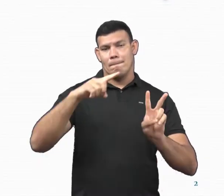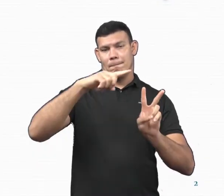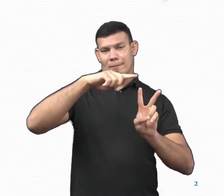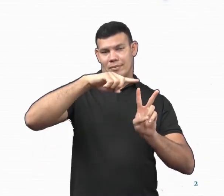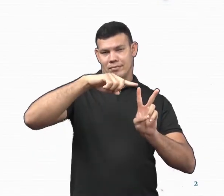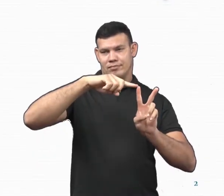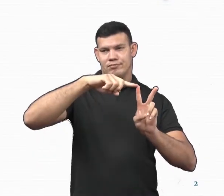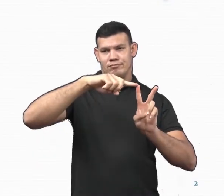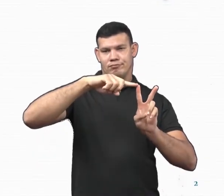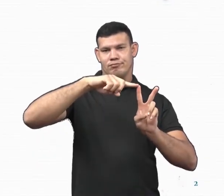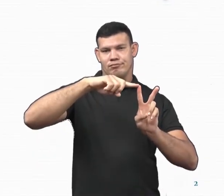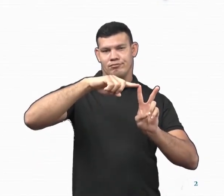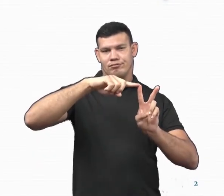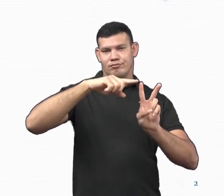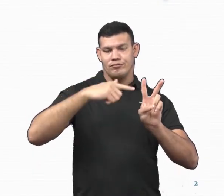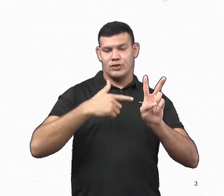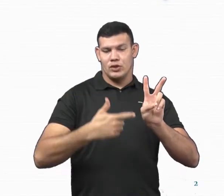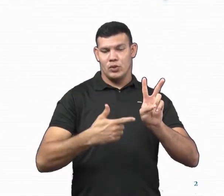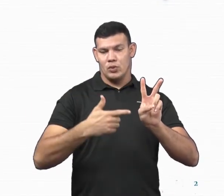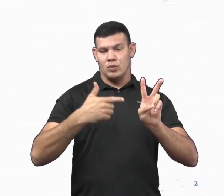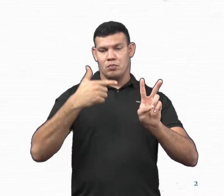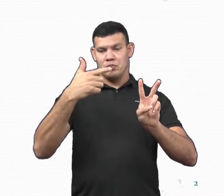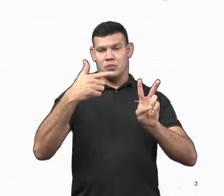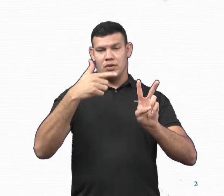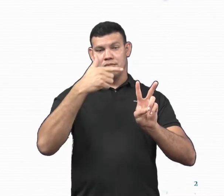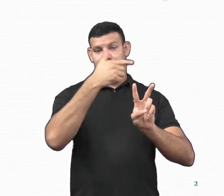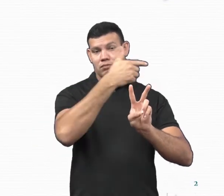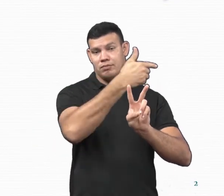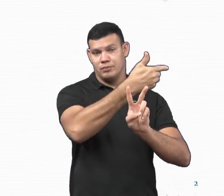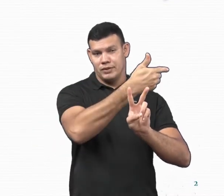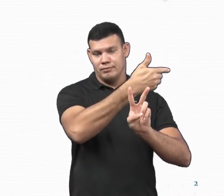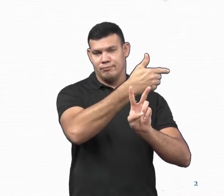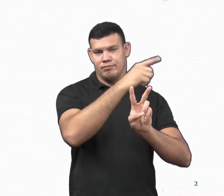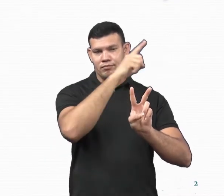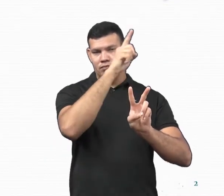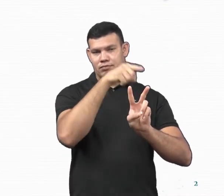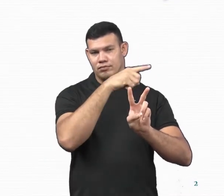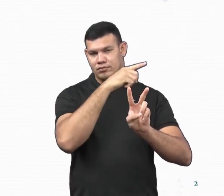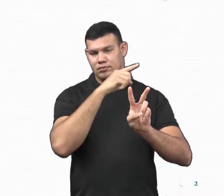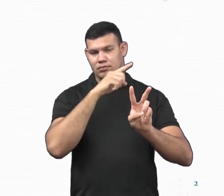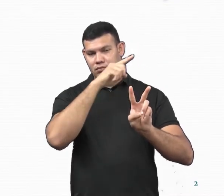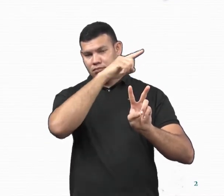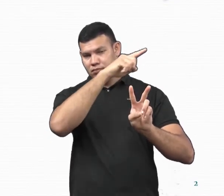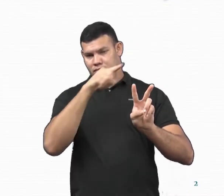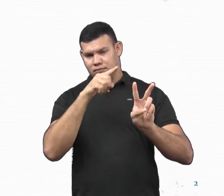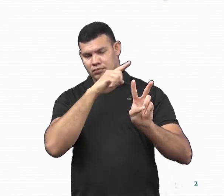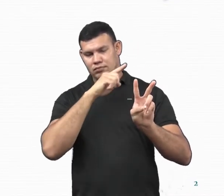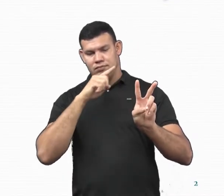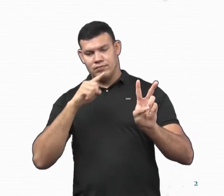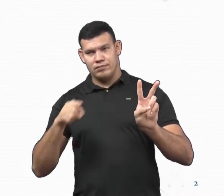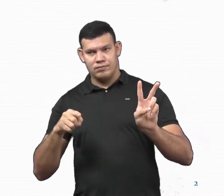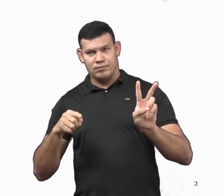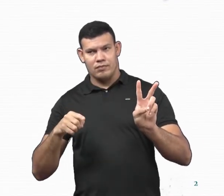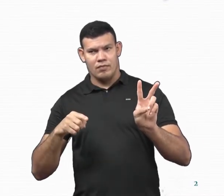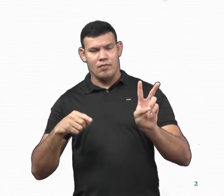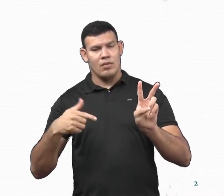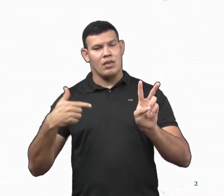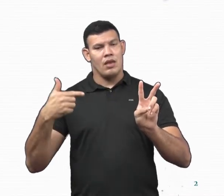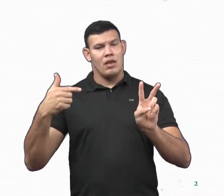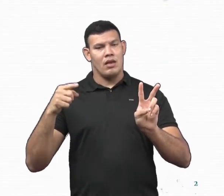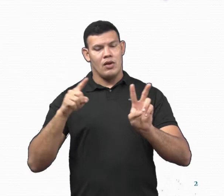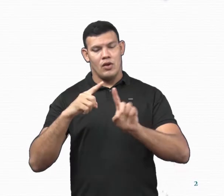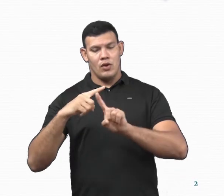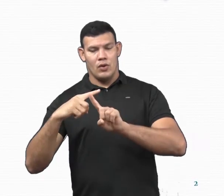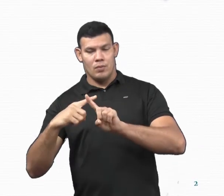vai sobrar só esse 2. E eu vou colocar ele aqui, 2 vezes, né? E eu vou cortar o próximo expoente